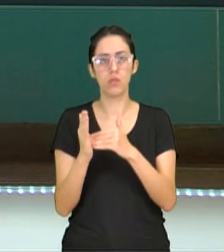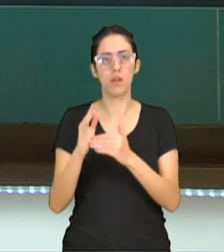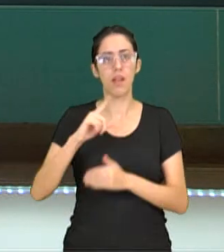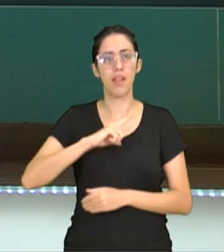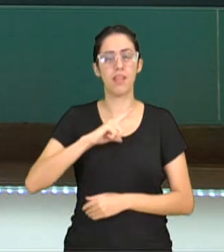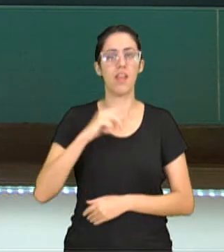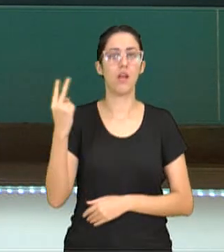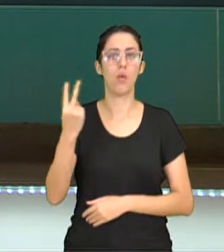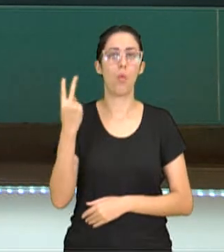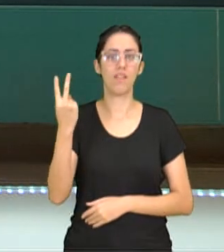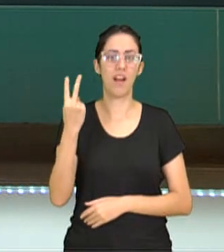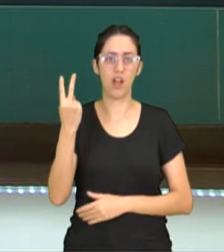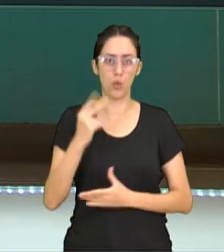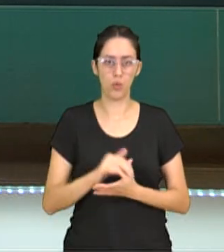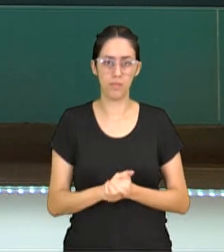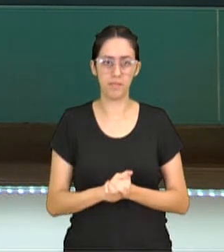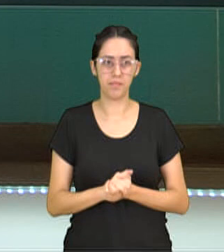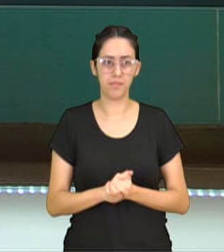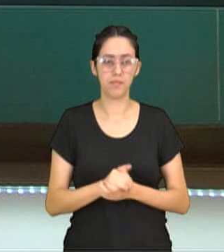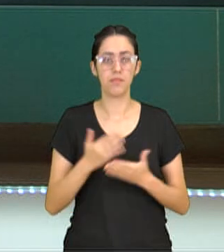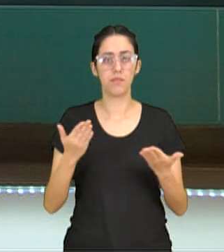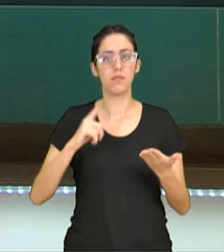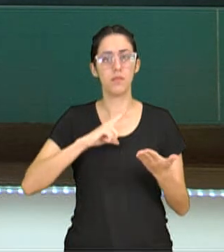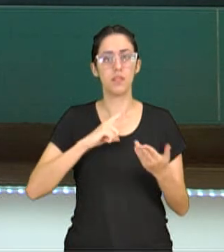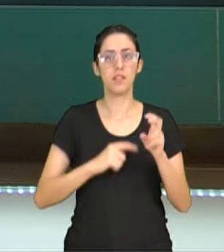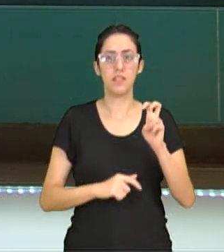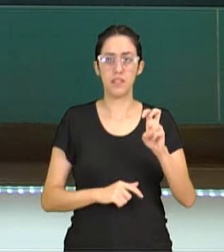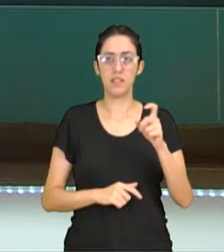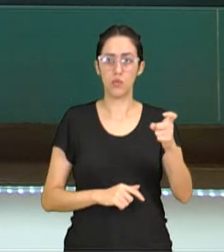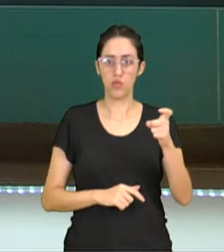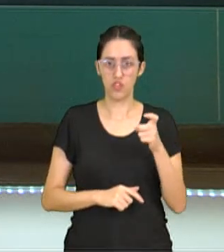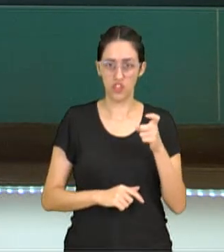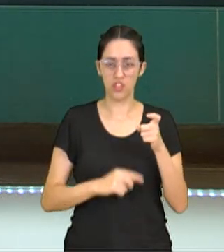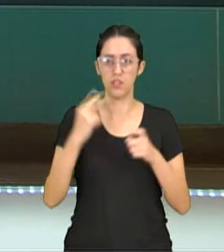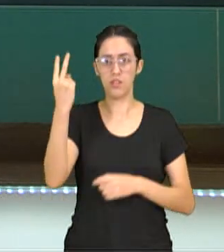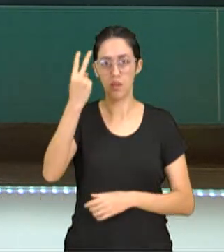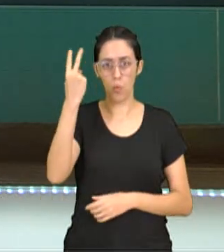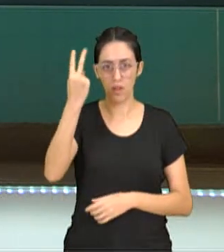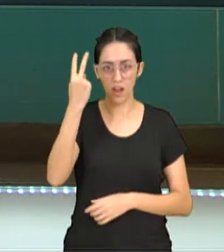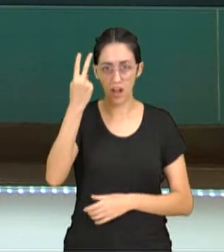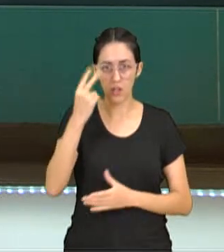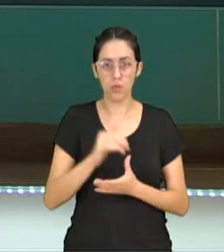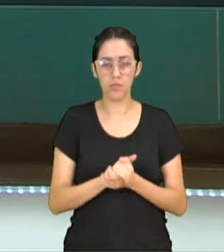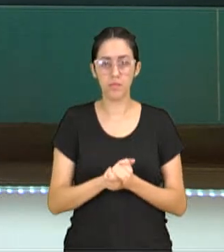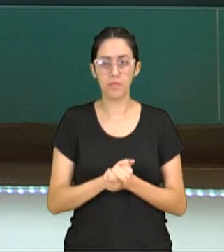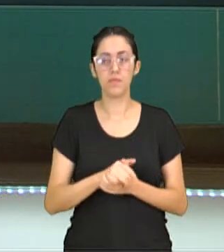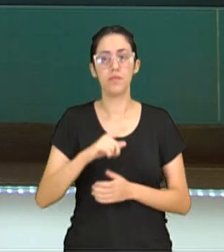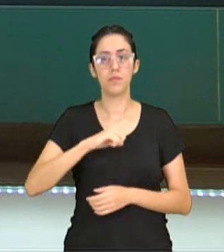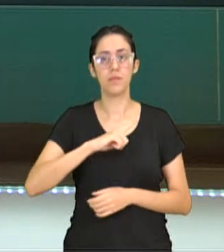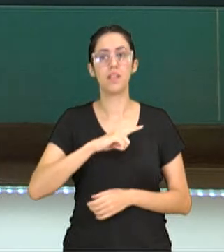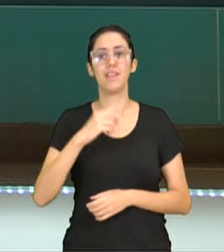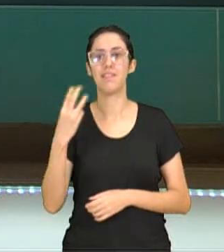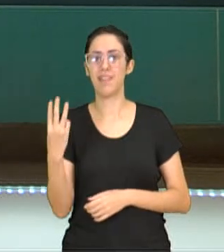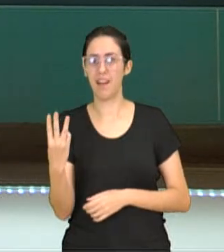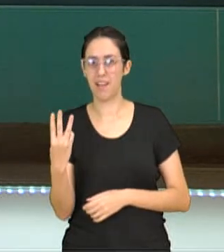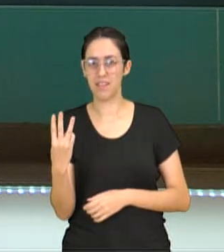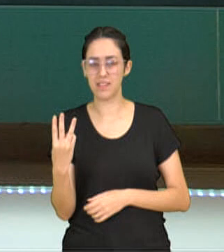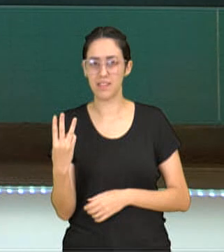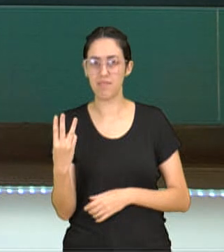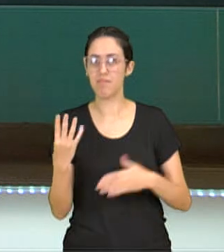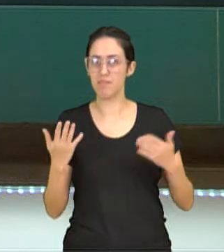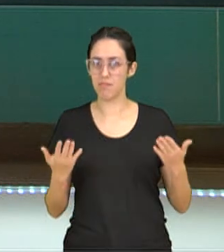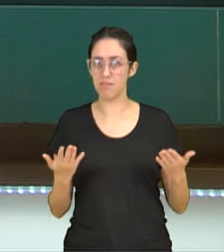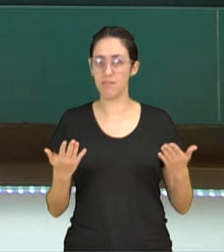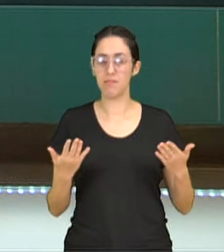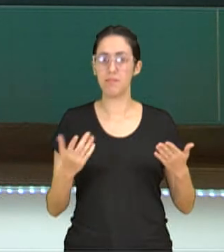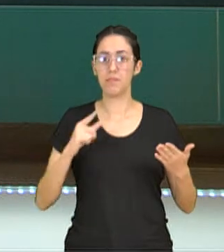alguém elevado ao quadrado. Aqui ó, é 5x, que é elevado ao quadrado dá isso, e aqui é 3. Então, se você extrai a